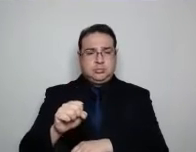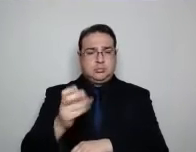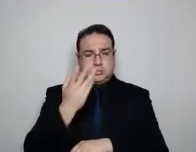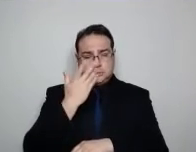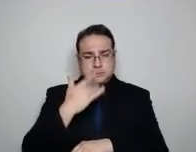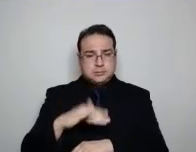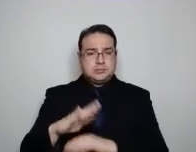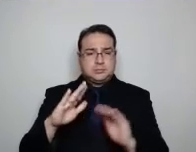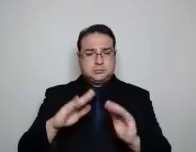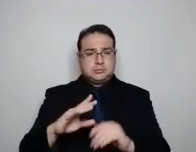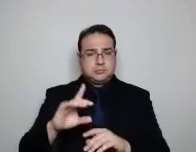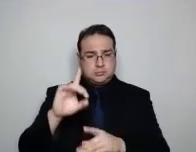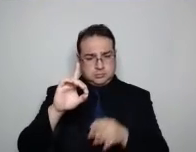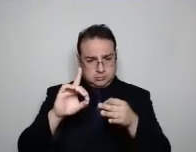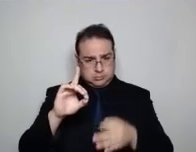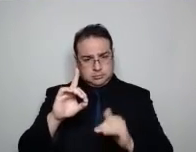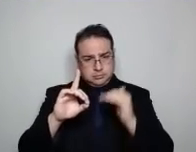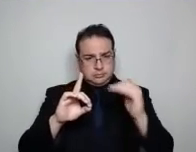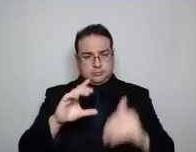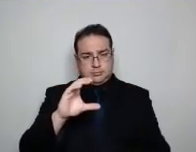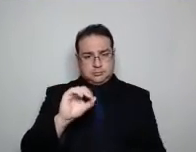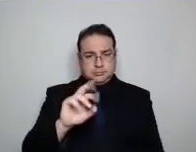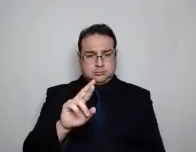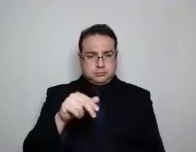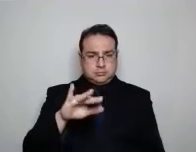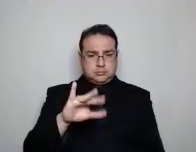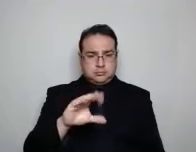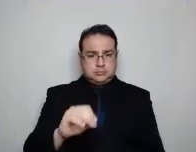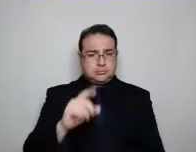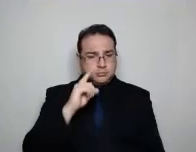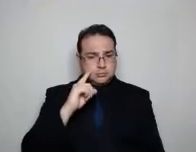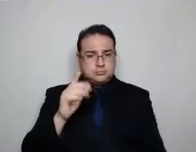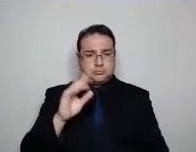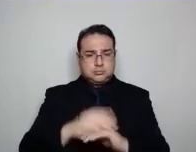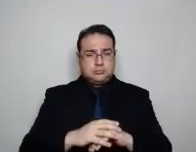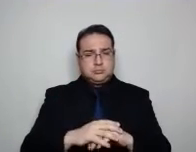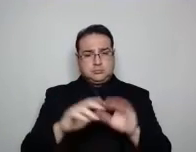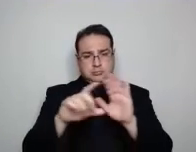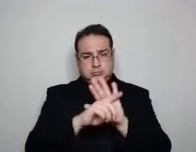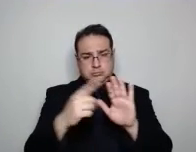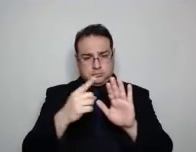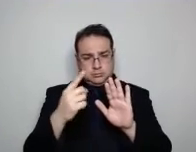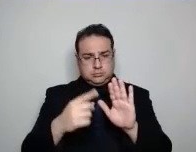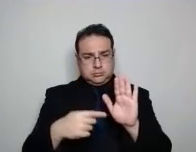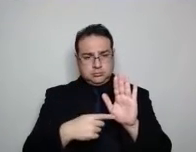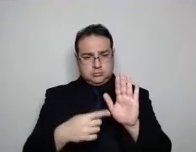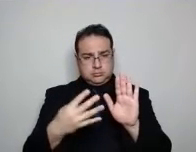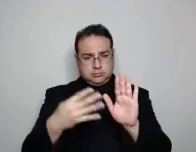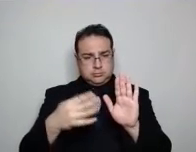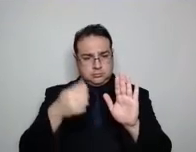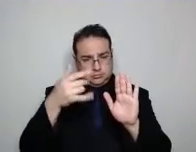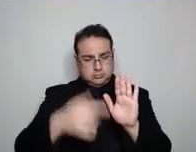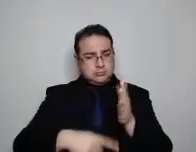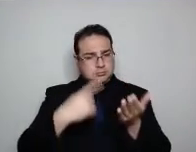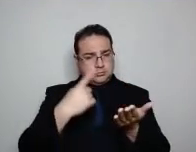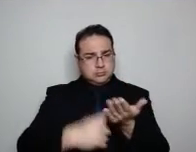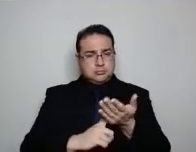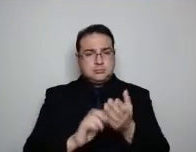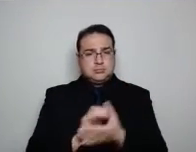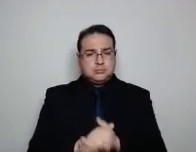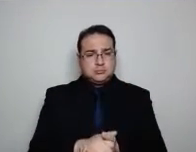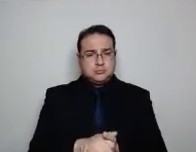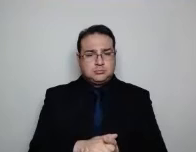Cornélio, atenta, excelência, que lá no parágrafo da cláusula 4 desse termo de acordo,